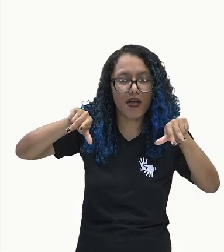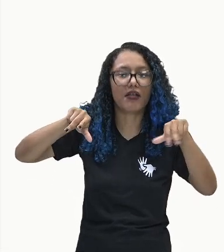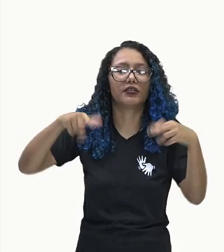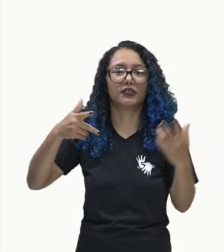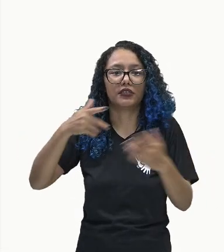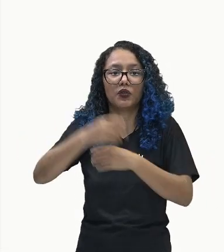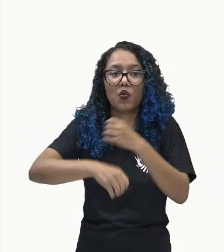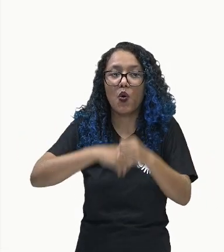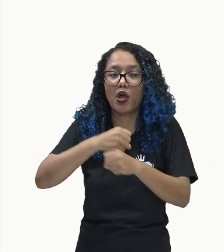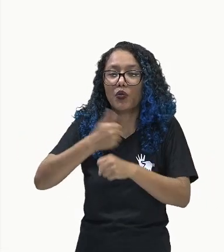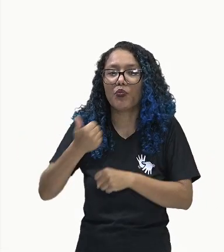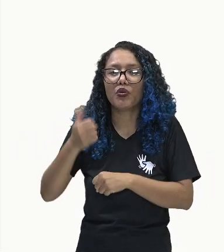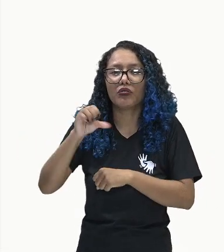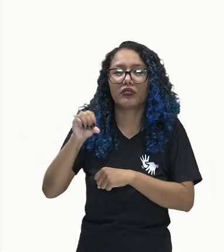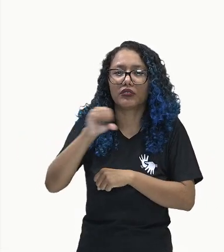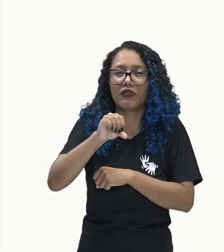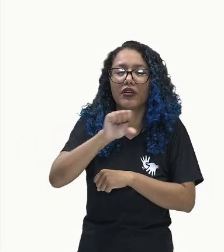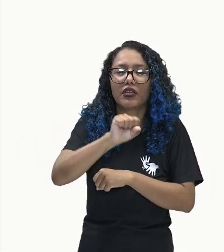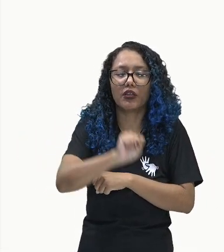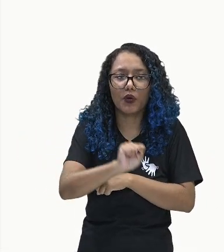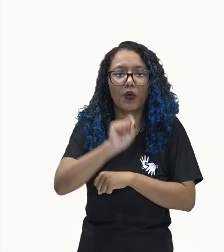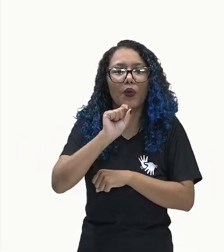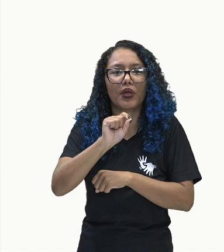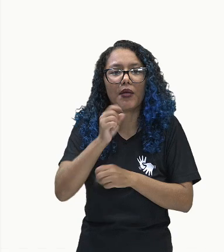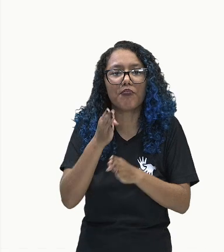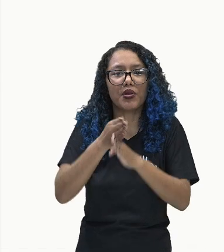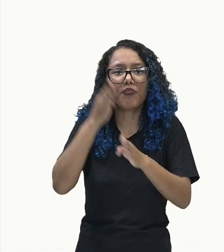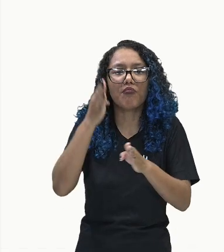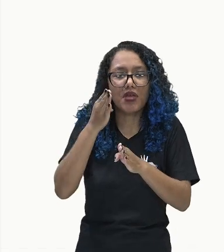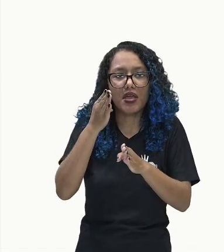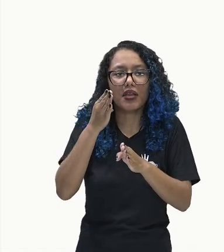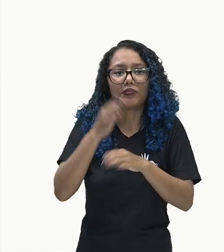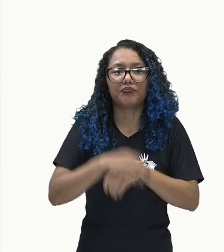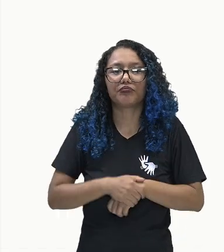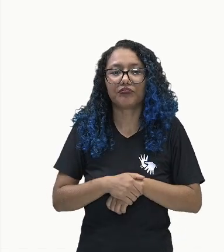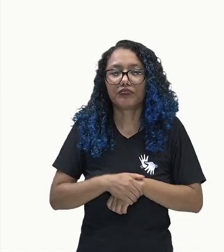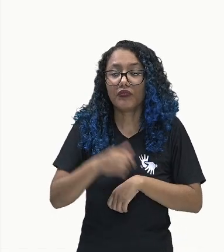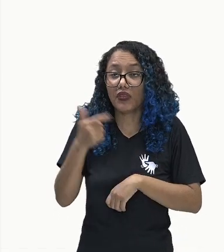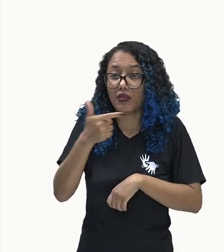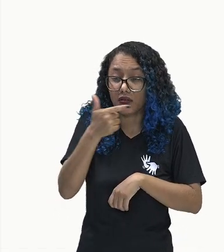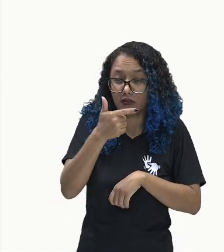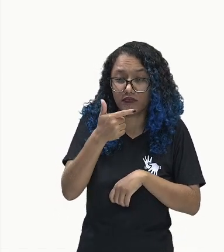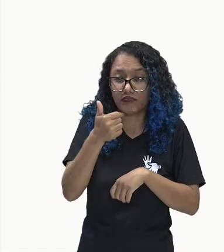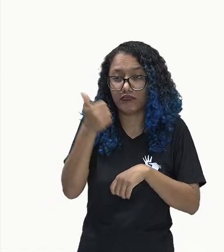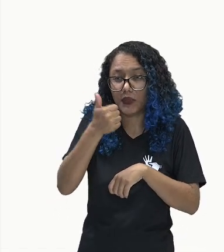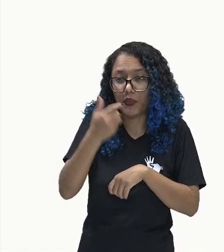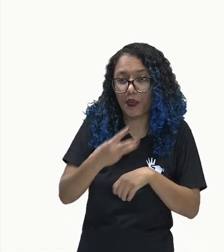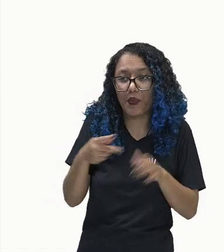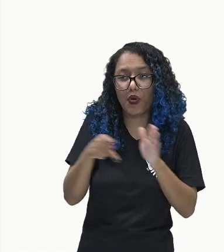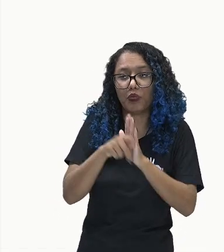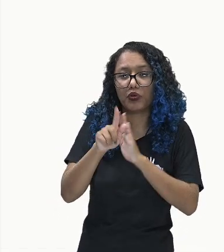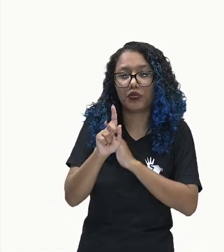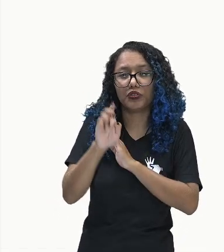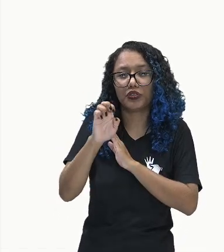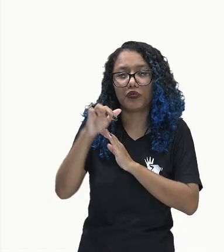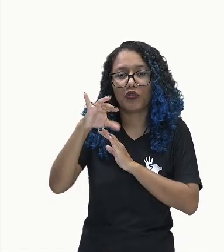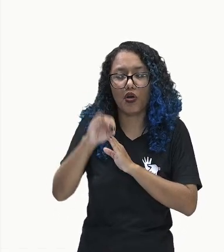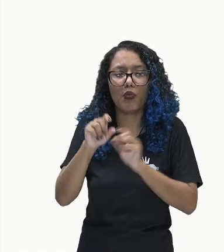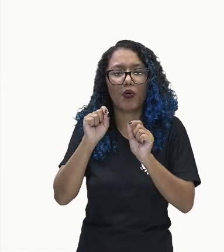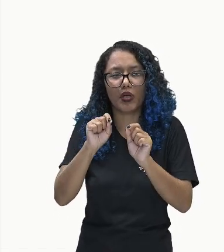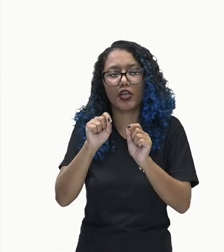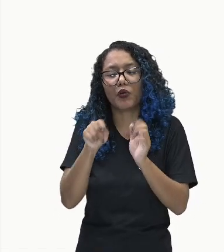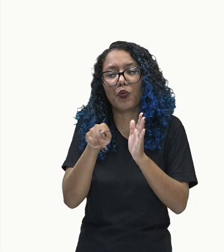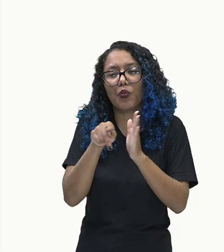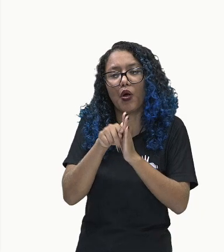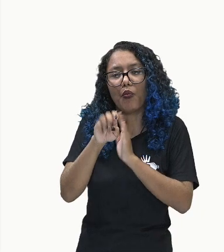1998, houve a primeira sequência do genoma de uma eucariota multicelular, tá? E assim ela